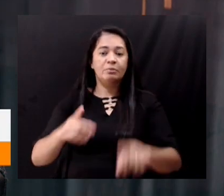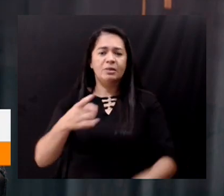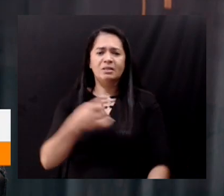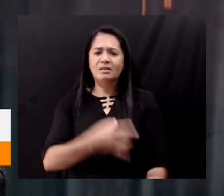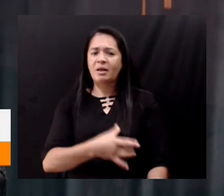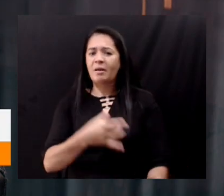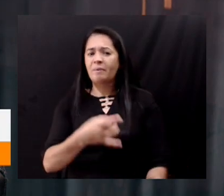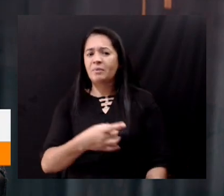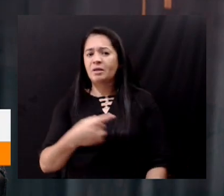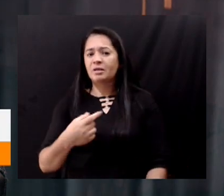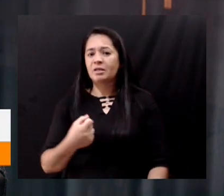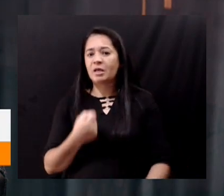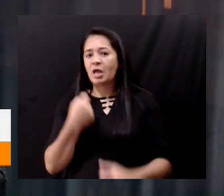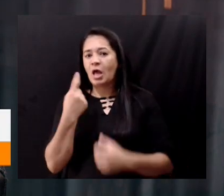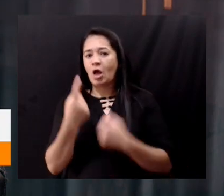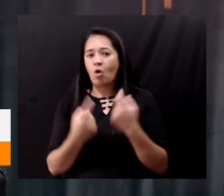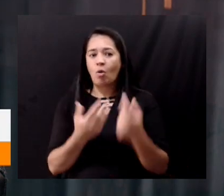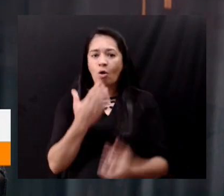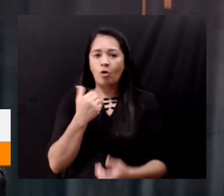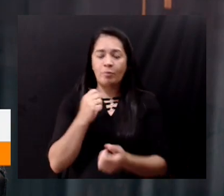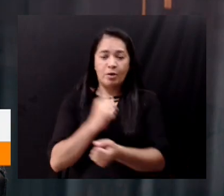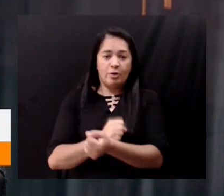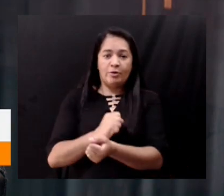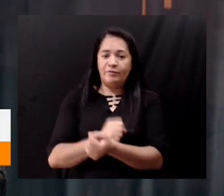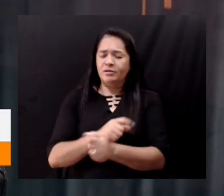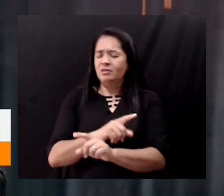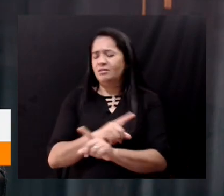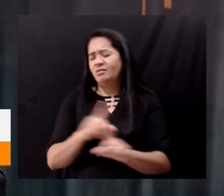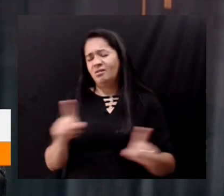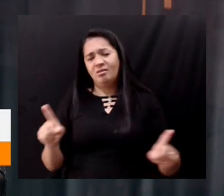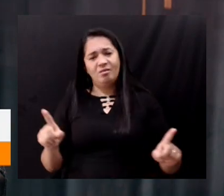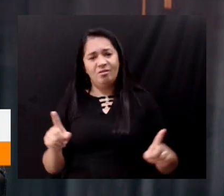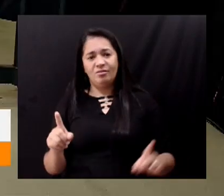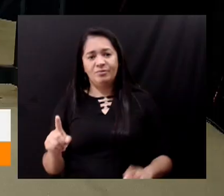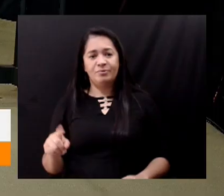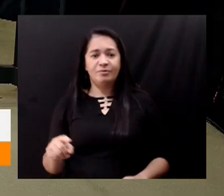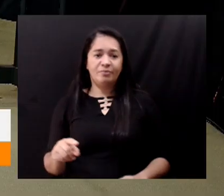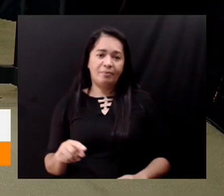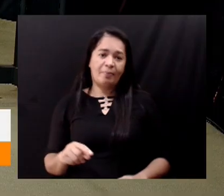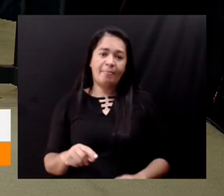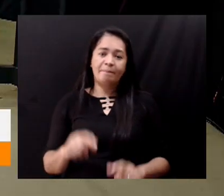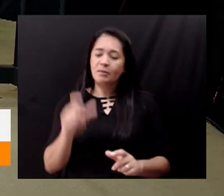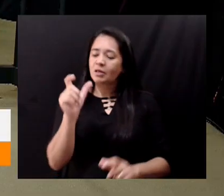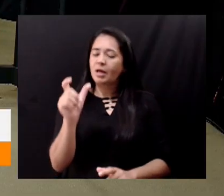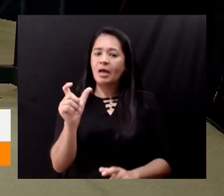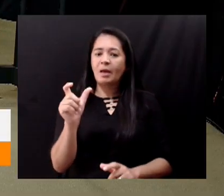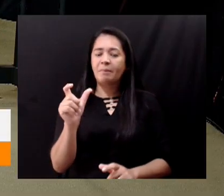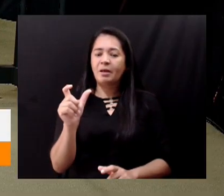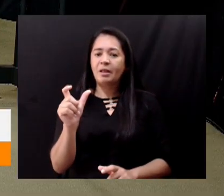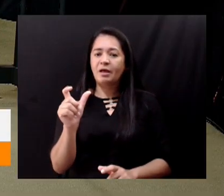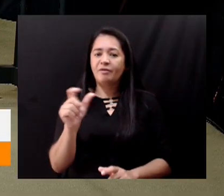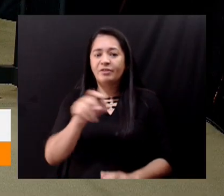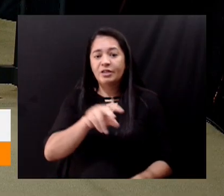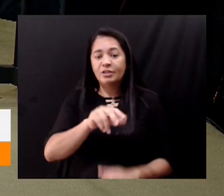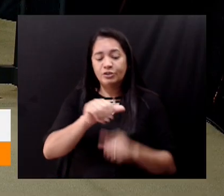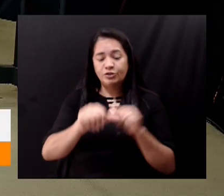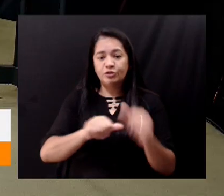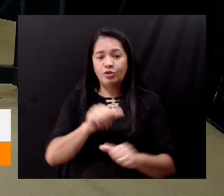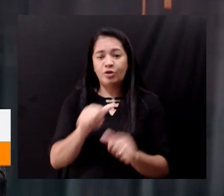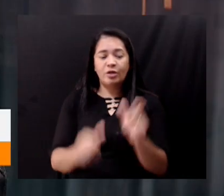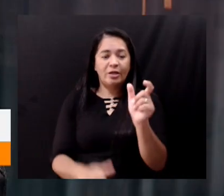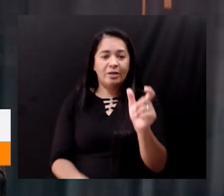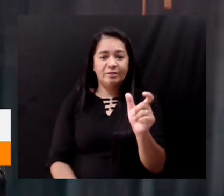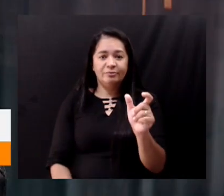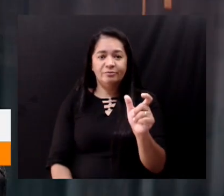te viciar, que acho que a única coisa que a gente trocaria aí é a palavrinha do vício, né. Uhum. Essa alimentação ela traz várias consequências,